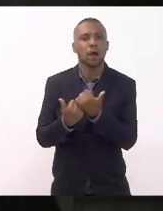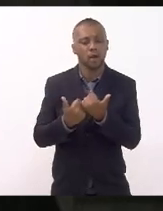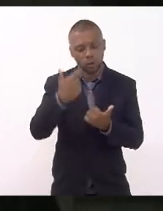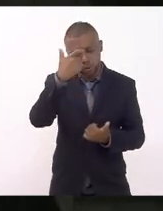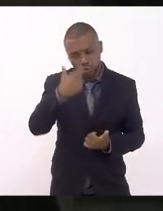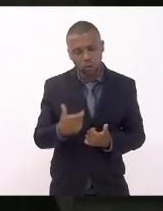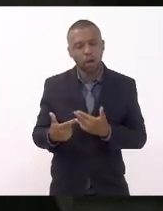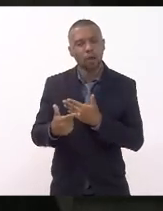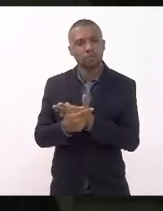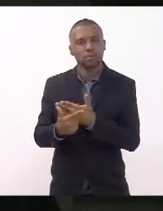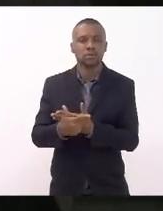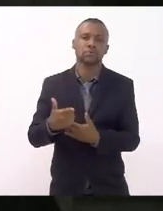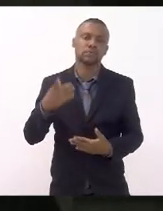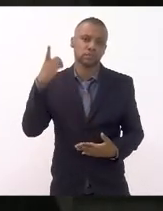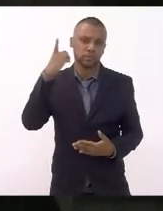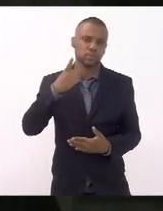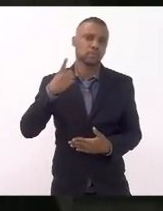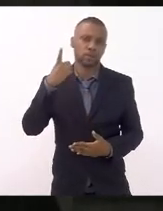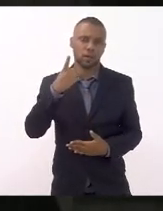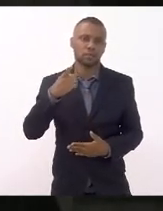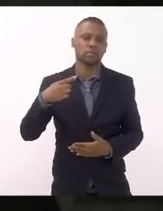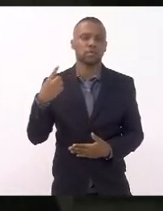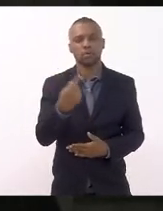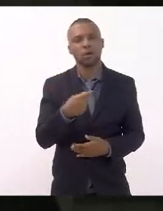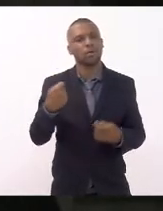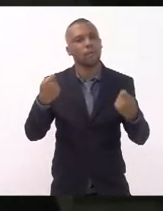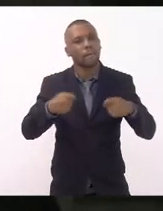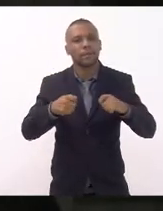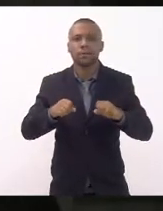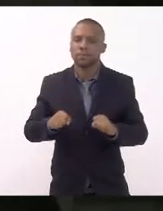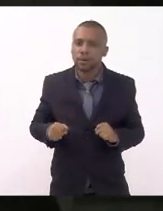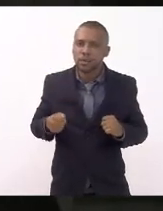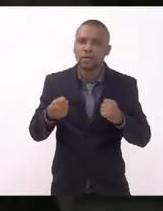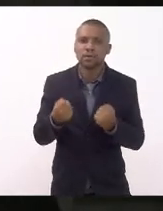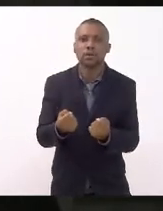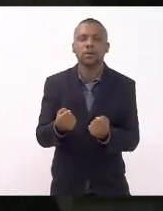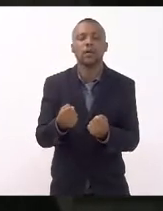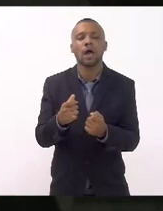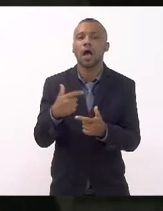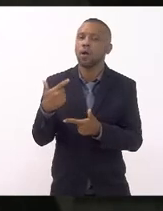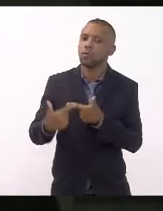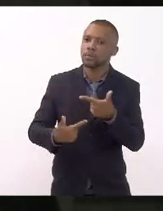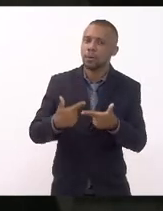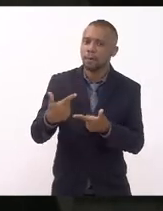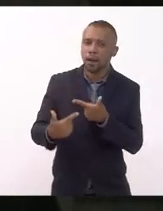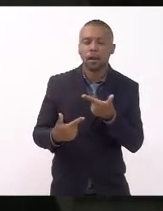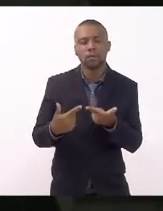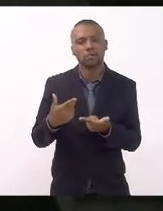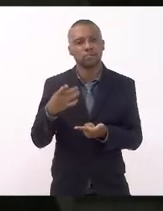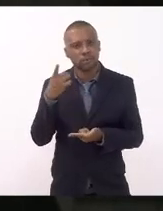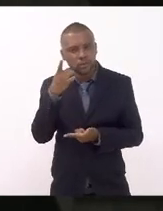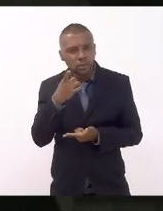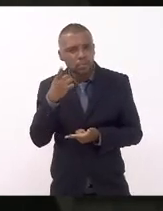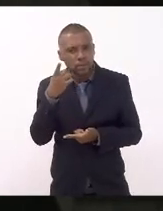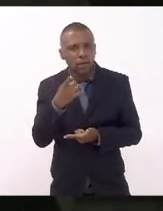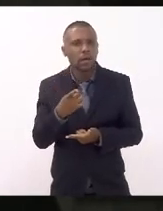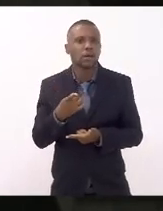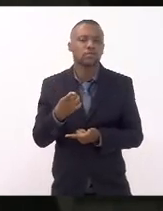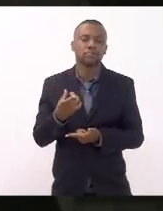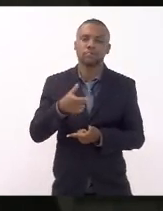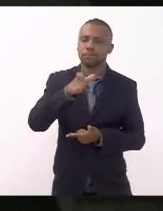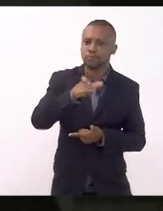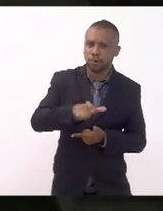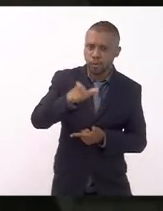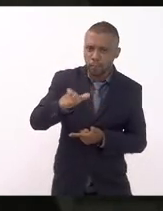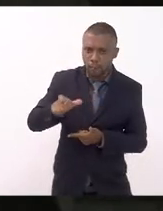parlamentar, que é preciso garantir a atuação dos parlamentares, deputada Célia Jordão, estejam